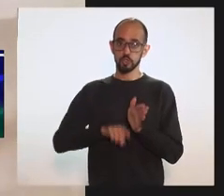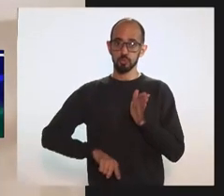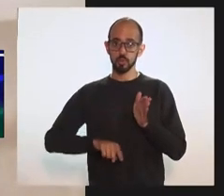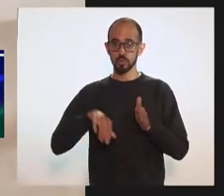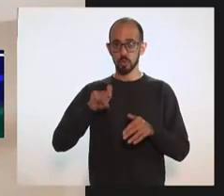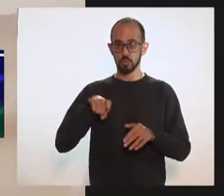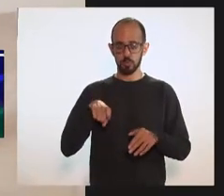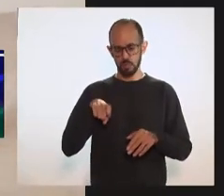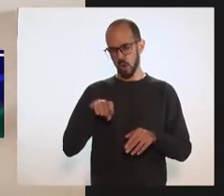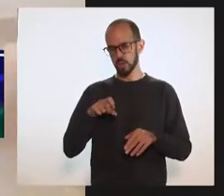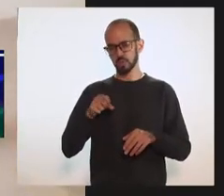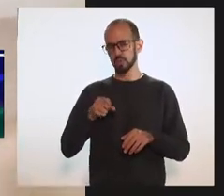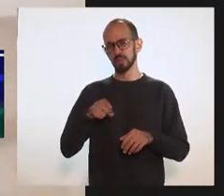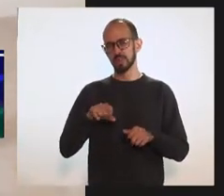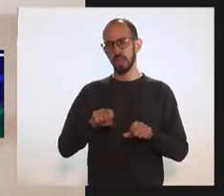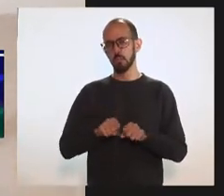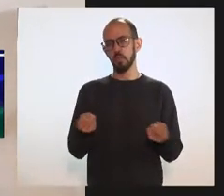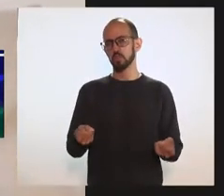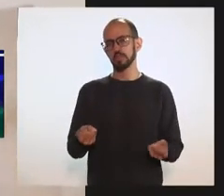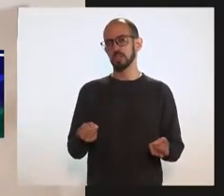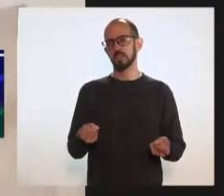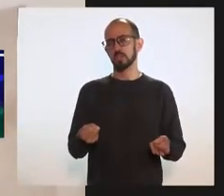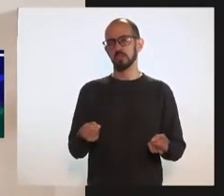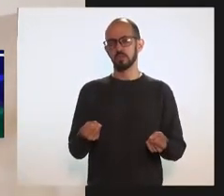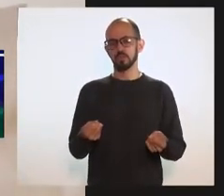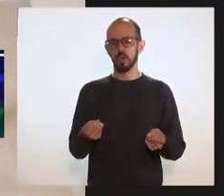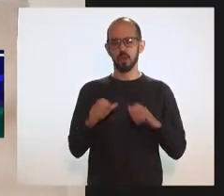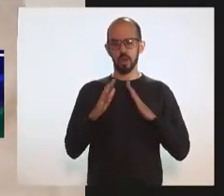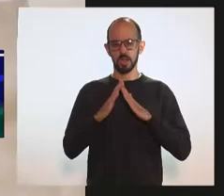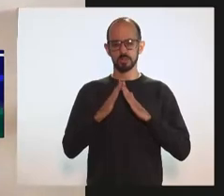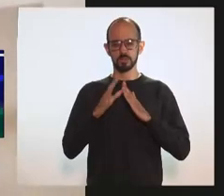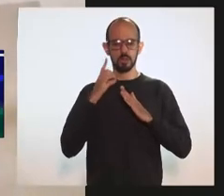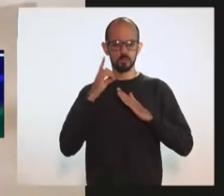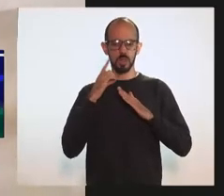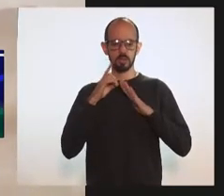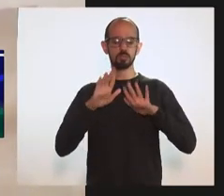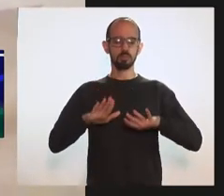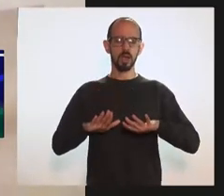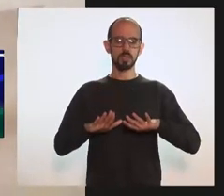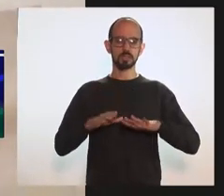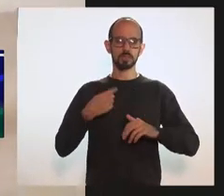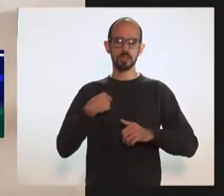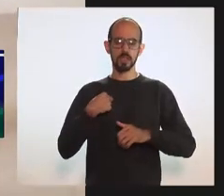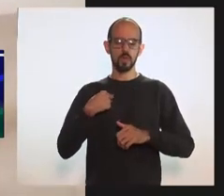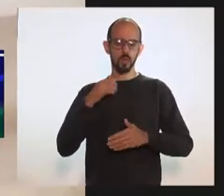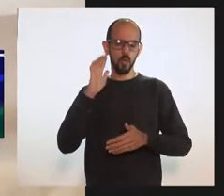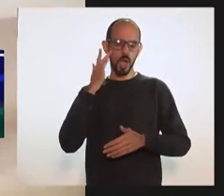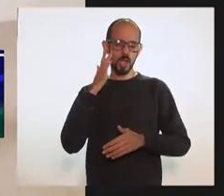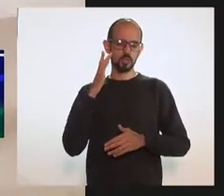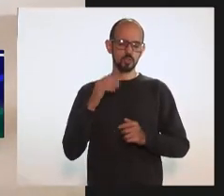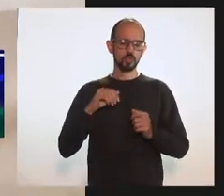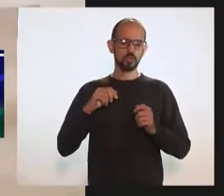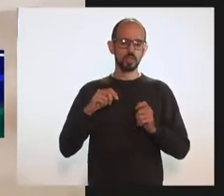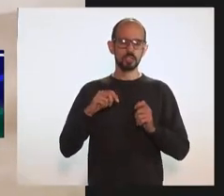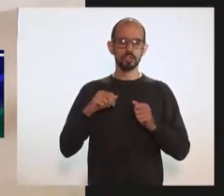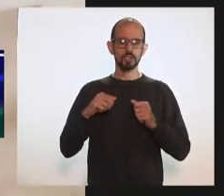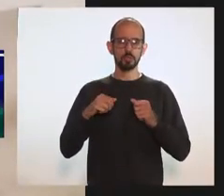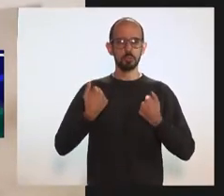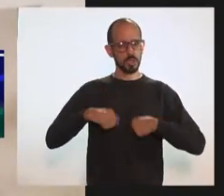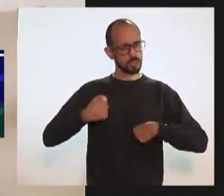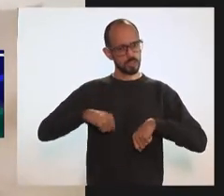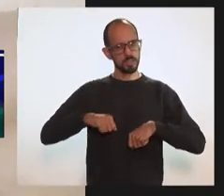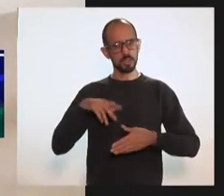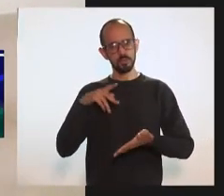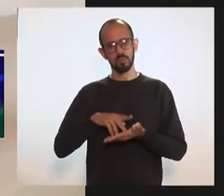totalmente algo impossível de ser feito por parte do Parlamento, mas eu considero que a gente precisa, sim, aprimorar um